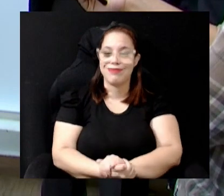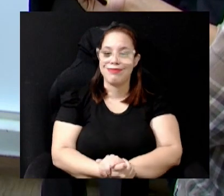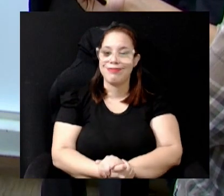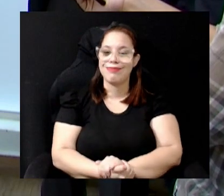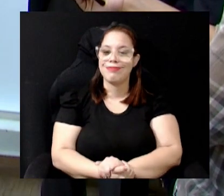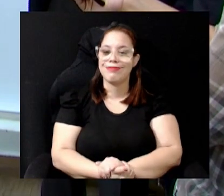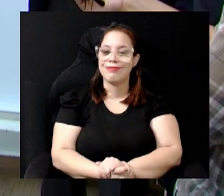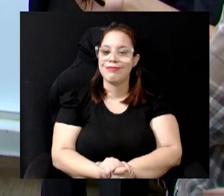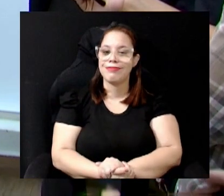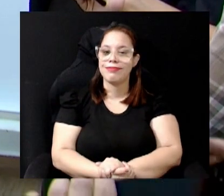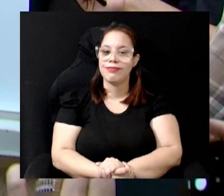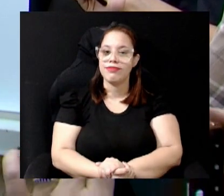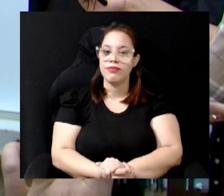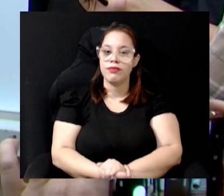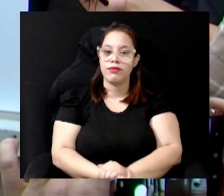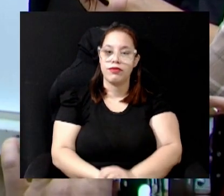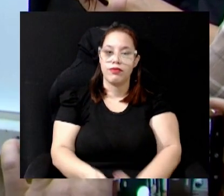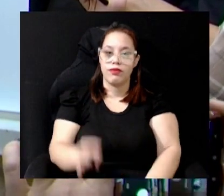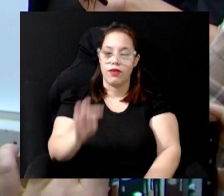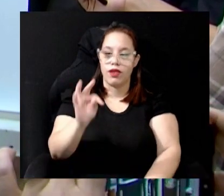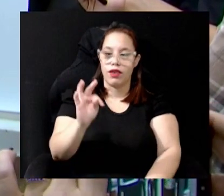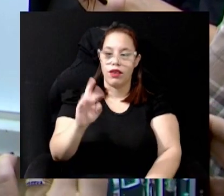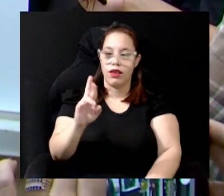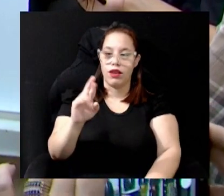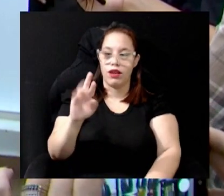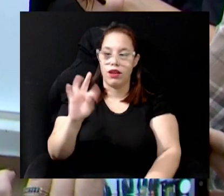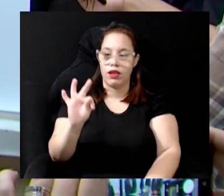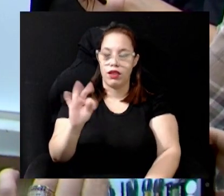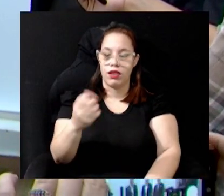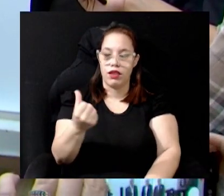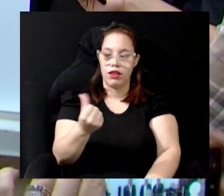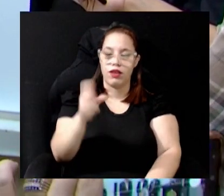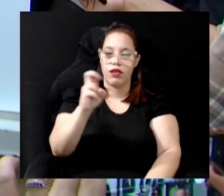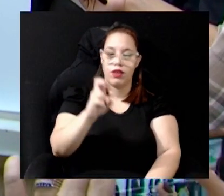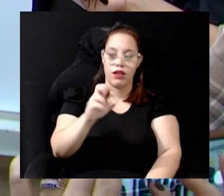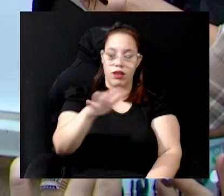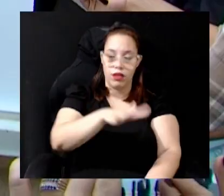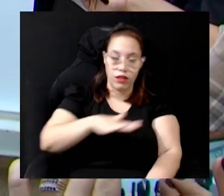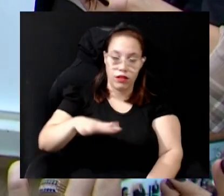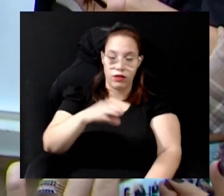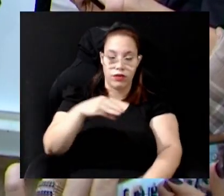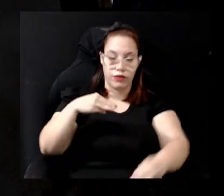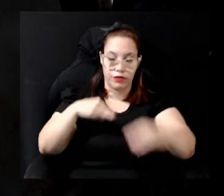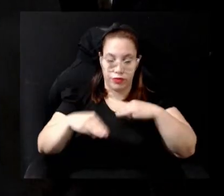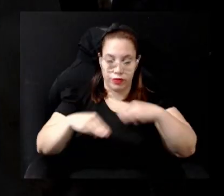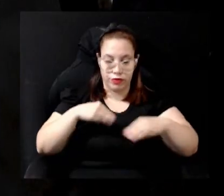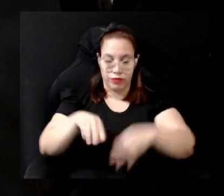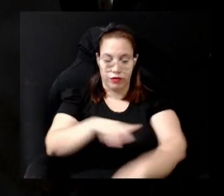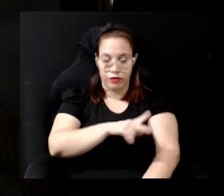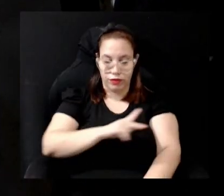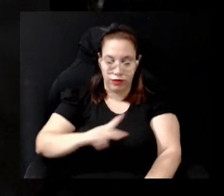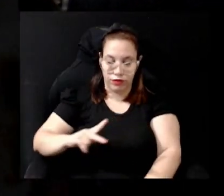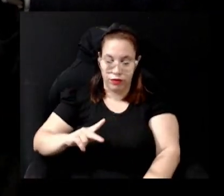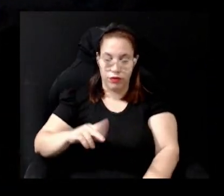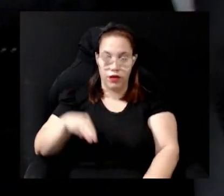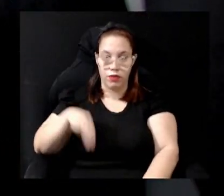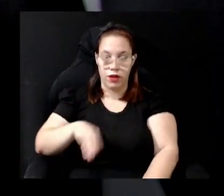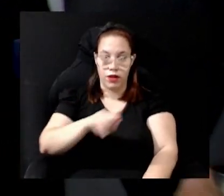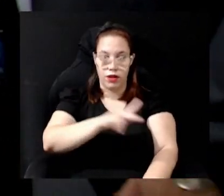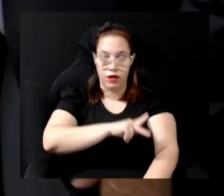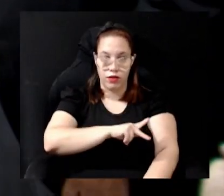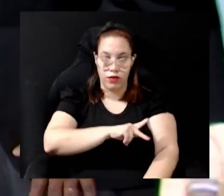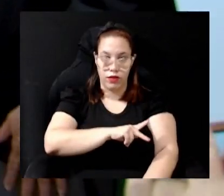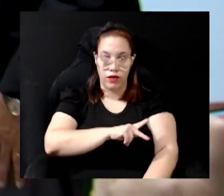O Tribunal Regional do Trabalho da 15ª Região e o Ministério Público do Trabalho em Campinas entregaram nesta